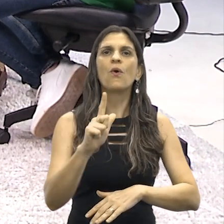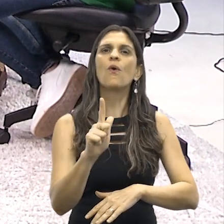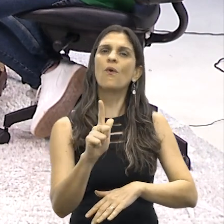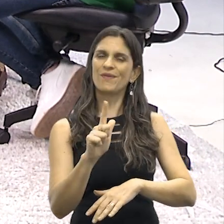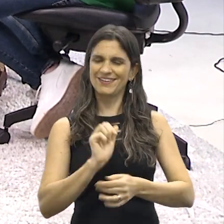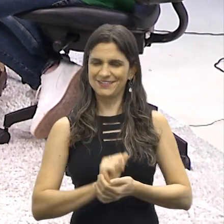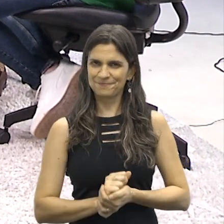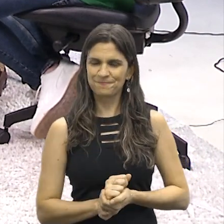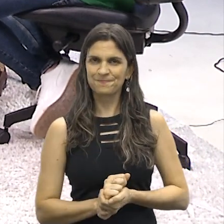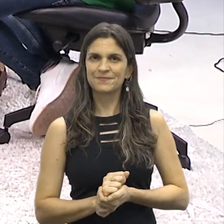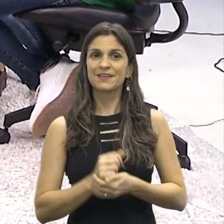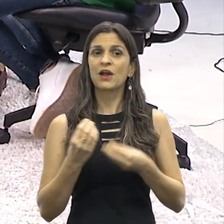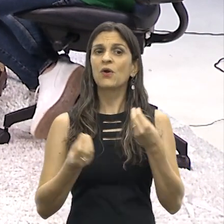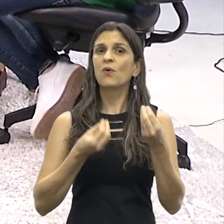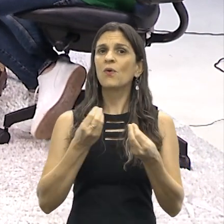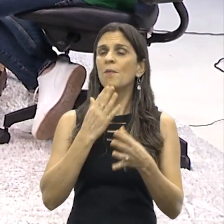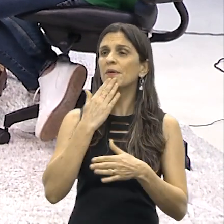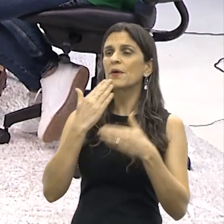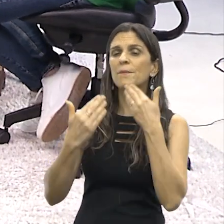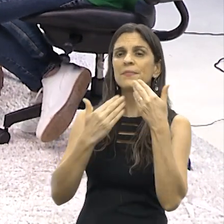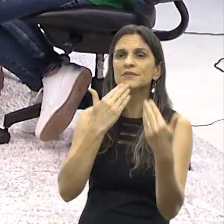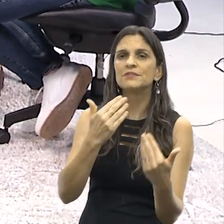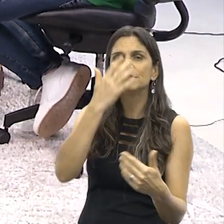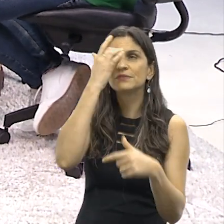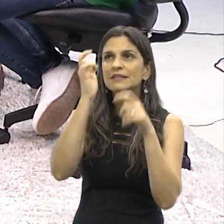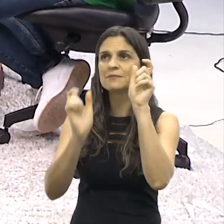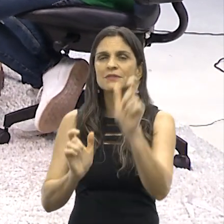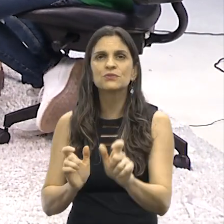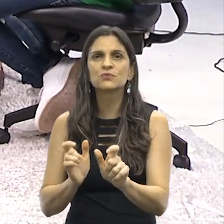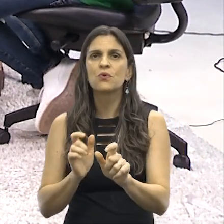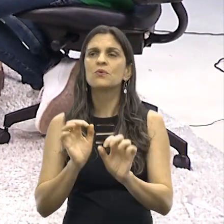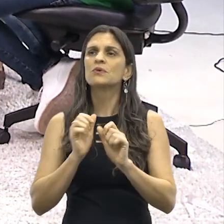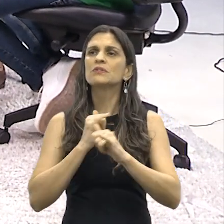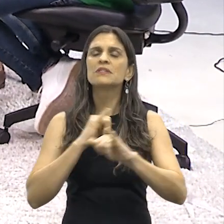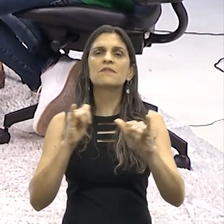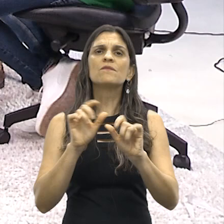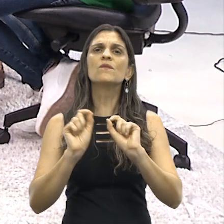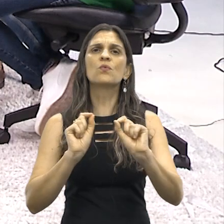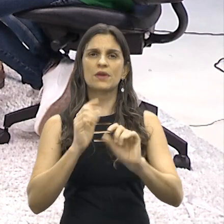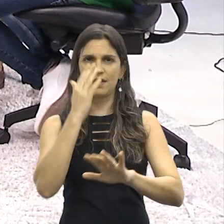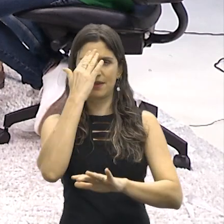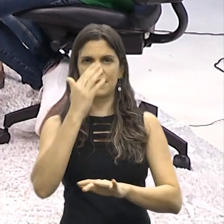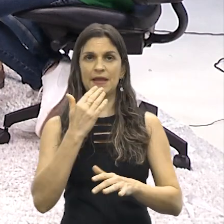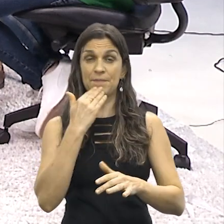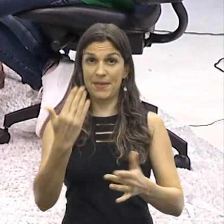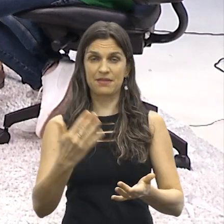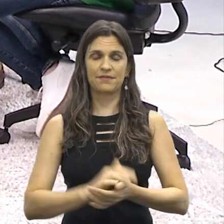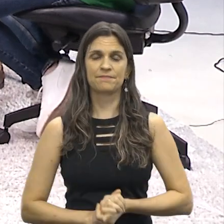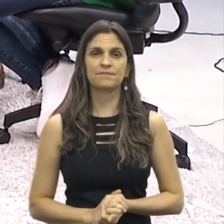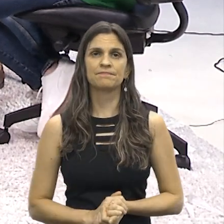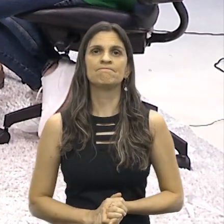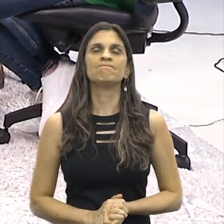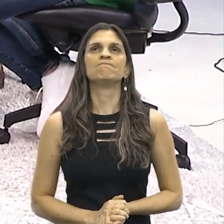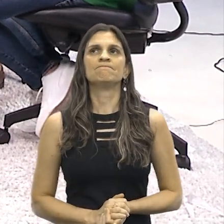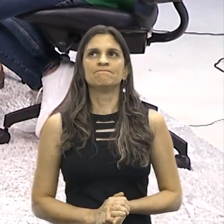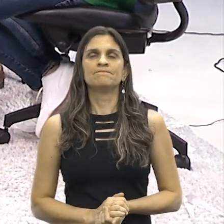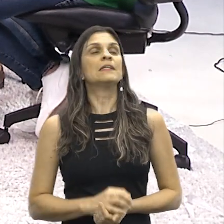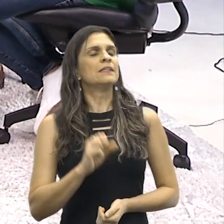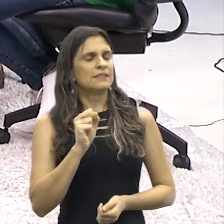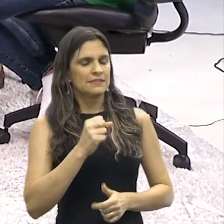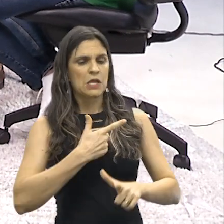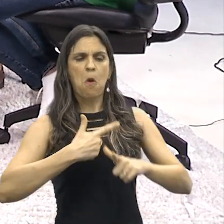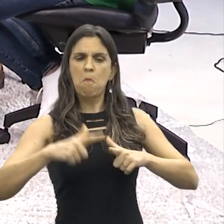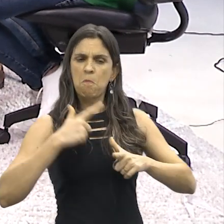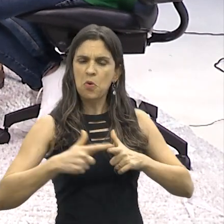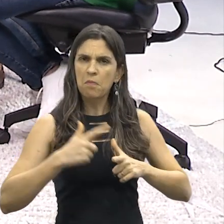a maior reivindicação desse pessoal que cuida, né? Que faz esse trabalho de cuidar dos animais? Isso é um problema muito sério aqui em Campo Grande, porque,